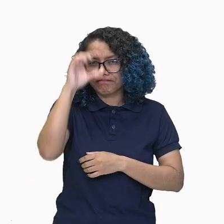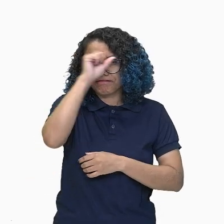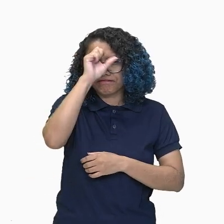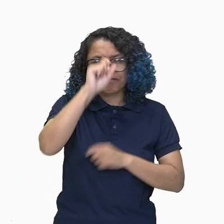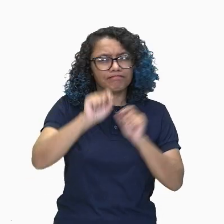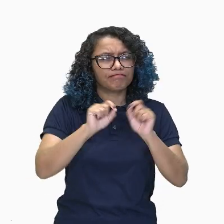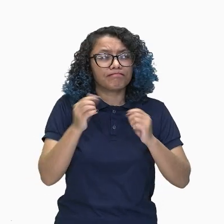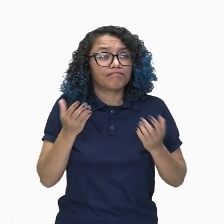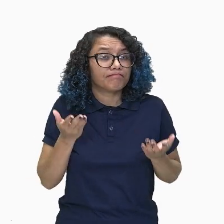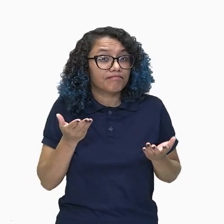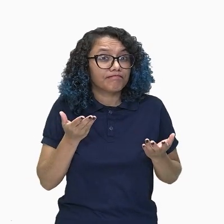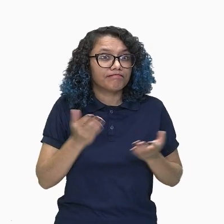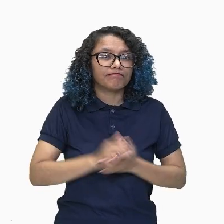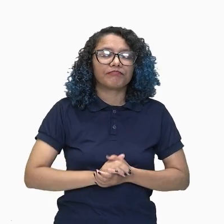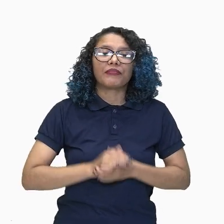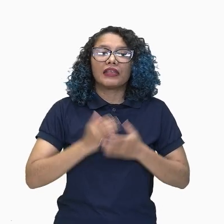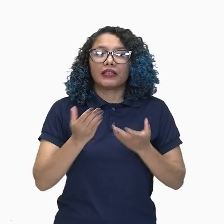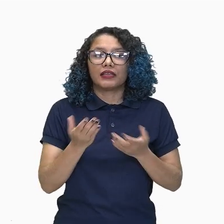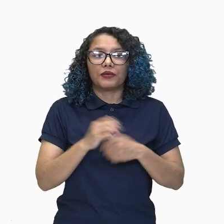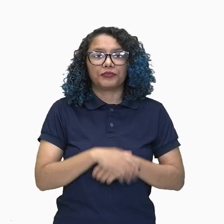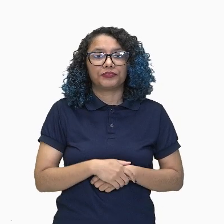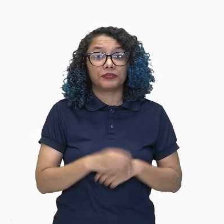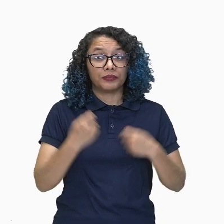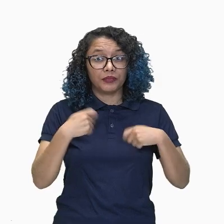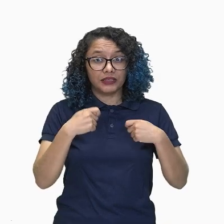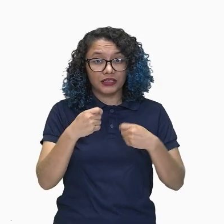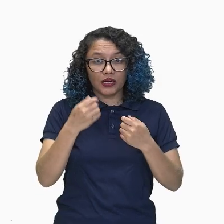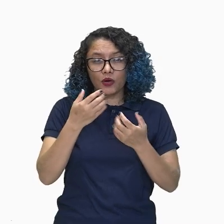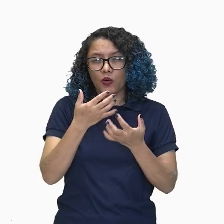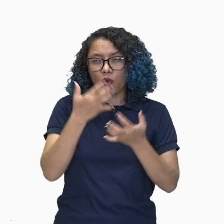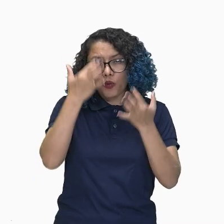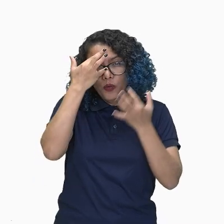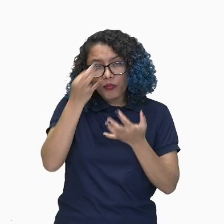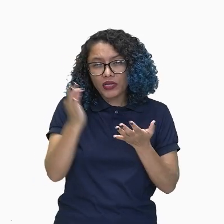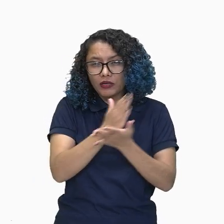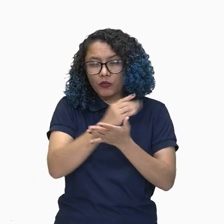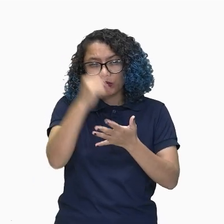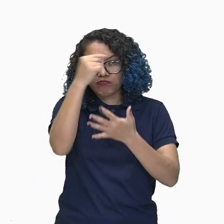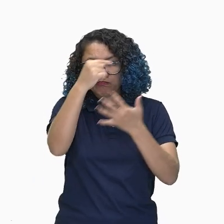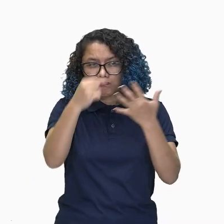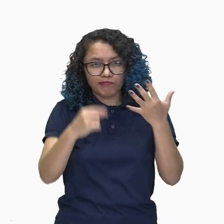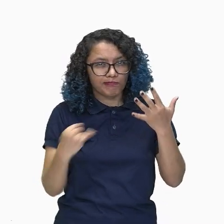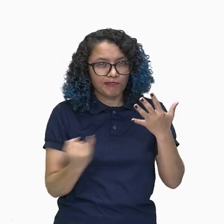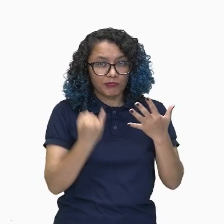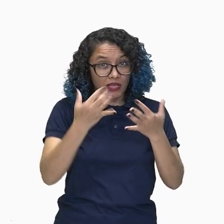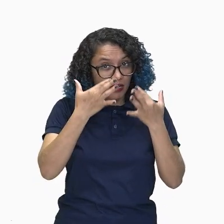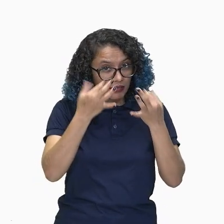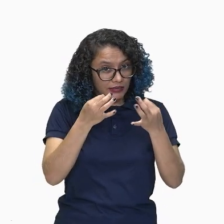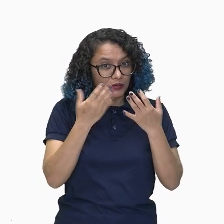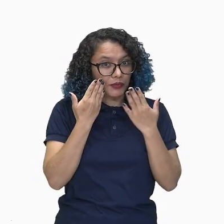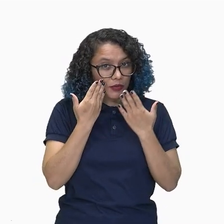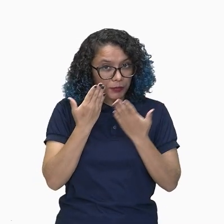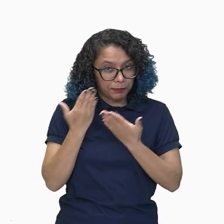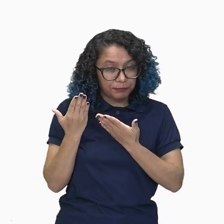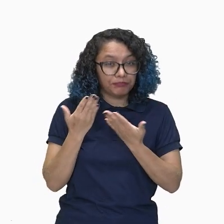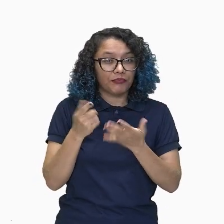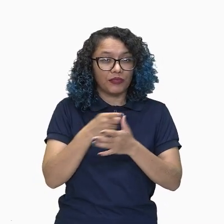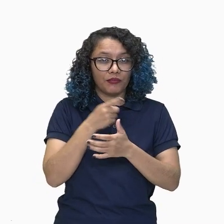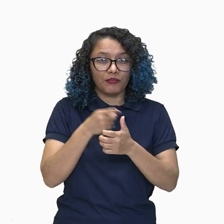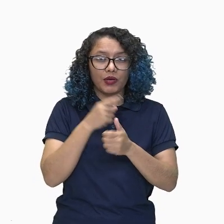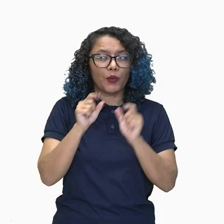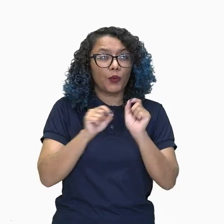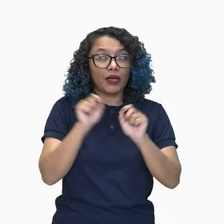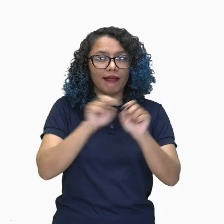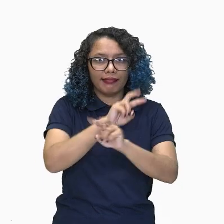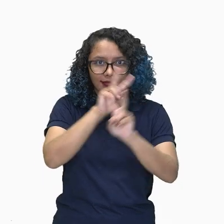para começar, vamos entender alguns pontos importantes. E aí eu quero que você preste bastante atenção. Primeiro, vamos entender o que é